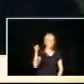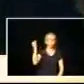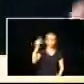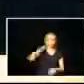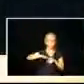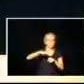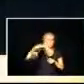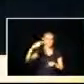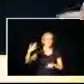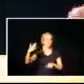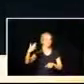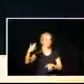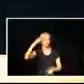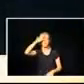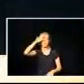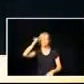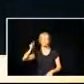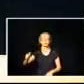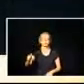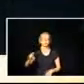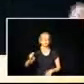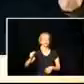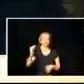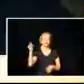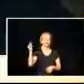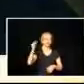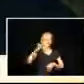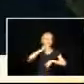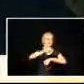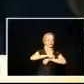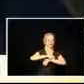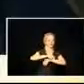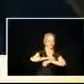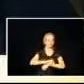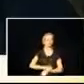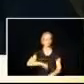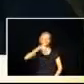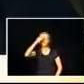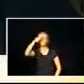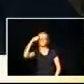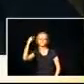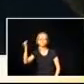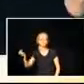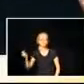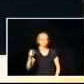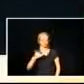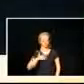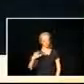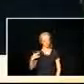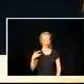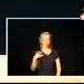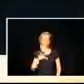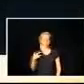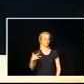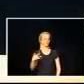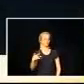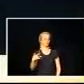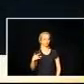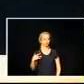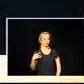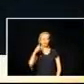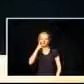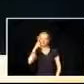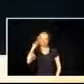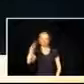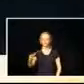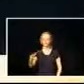esquecendo da dengue aí, que é um caso recente, inclusive do chikungunya aí que nós já falamos, do Caribe, já tem aí casos aqui no estado de São